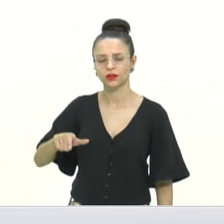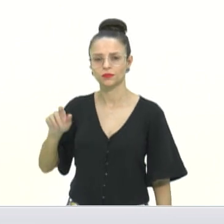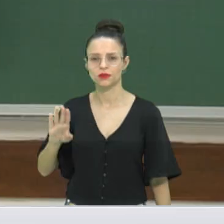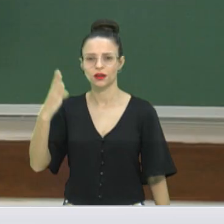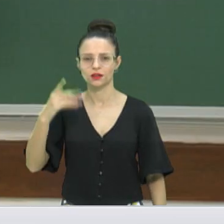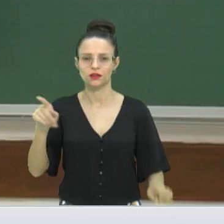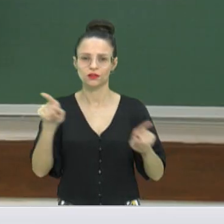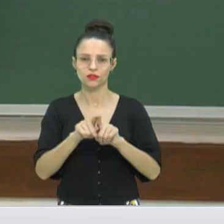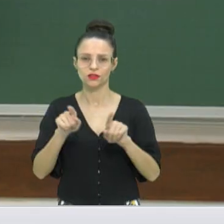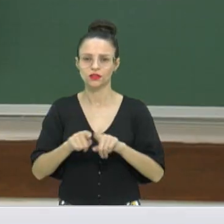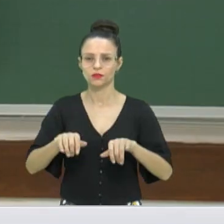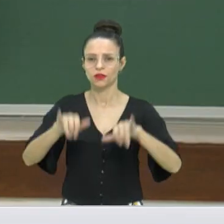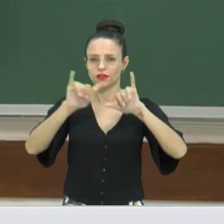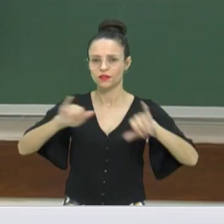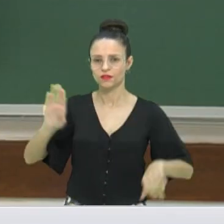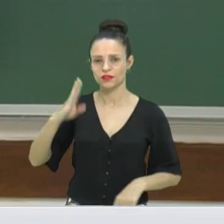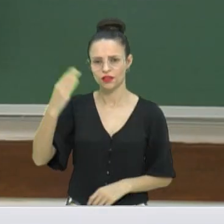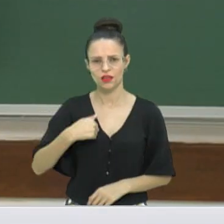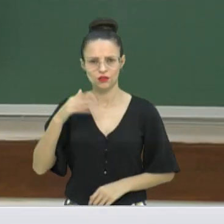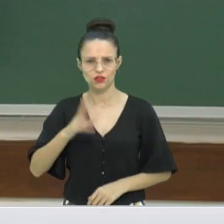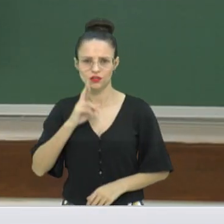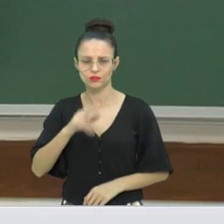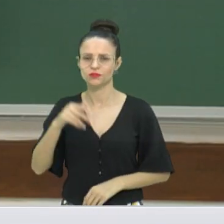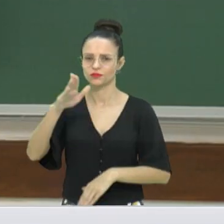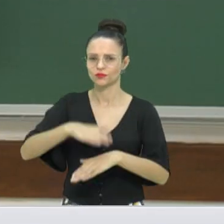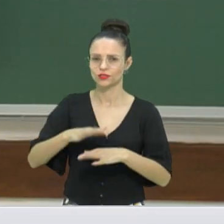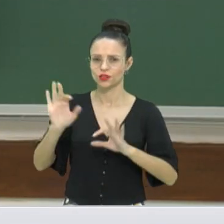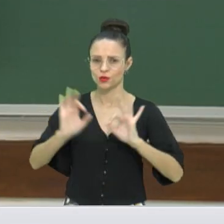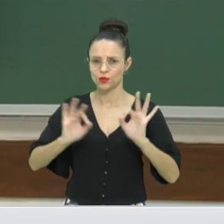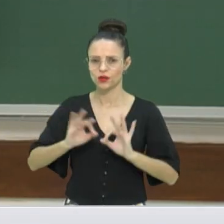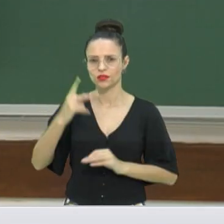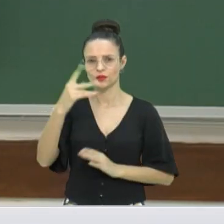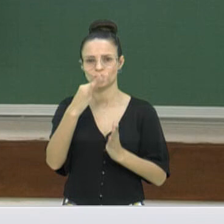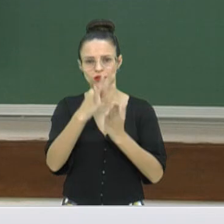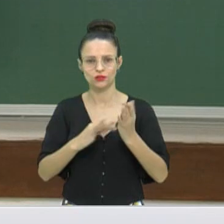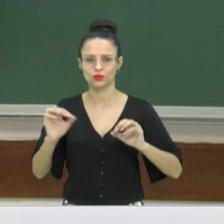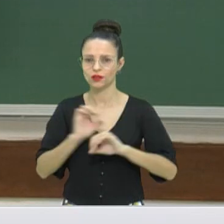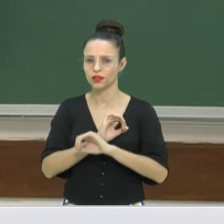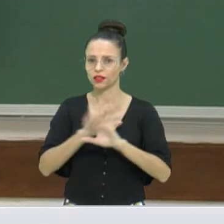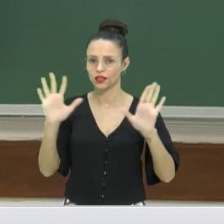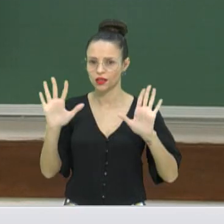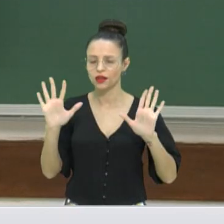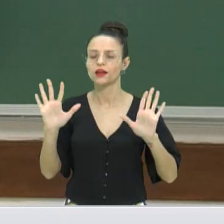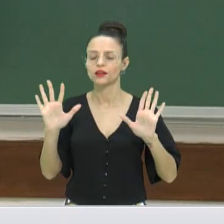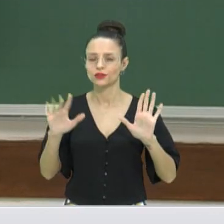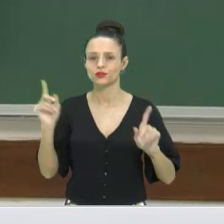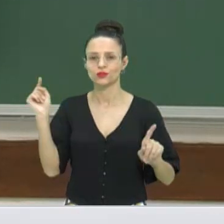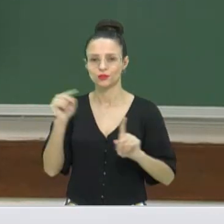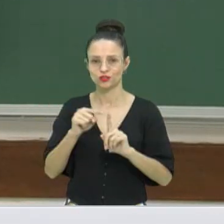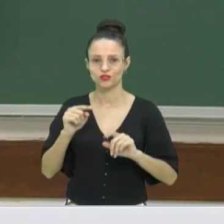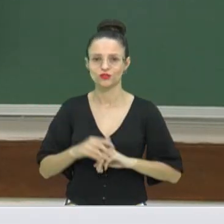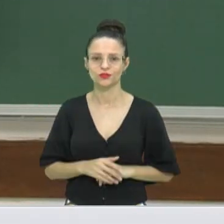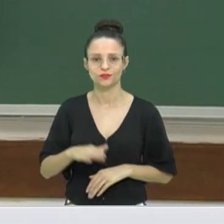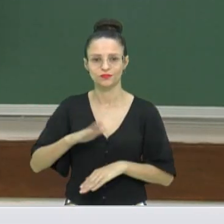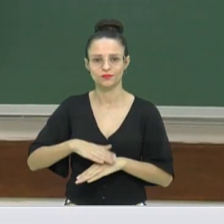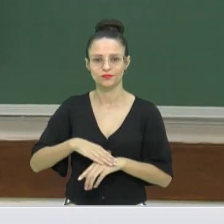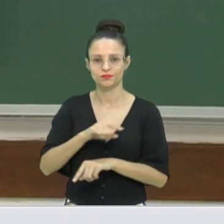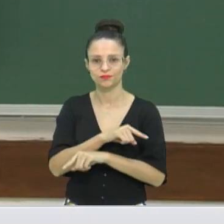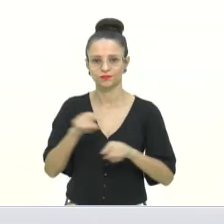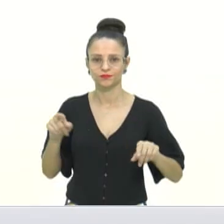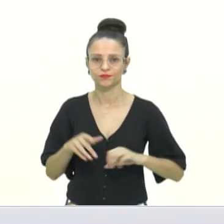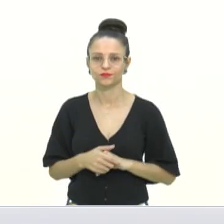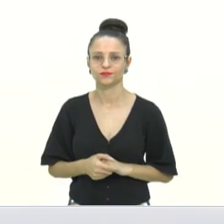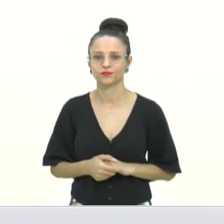fake news? Eu já respondi. Organiza seu texto de forma clara e objetiva. Um tempinho para